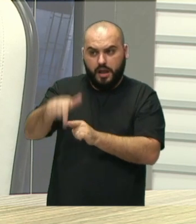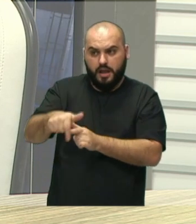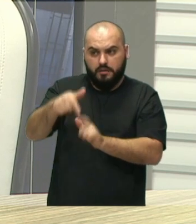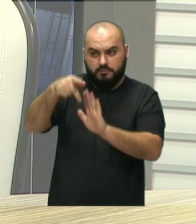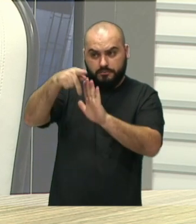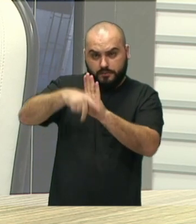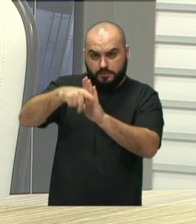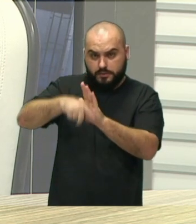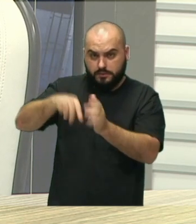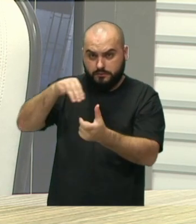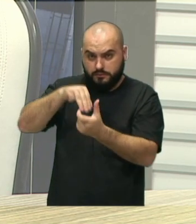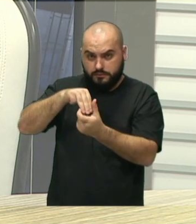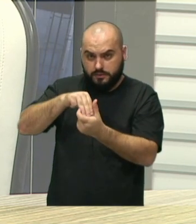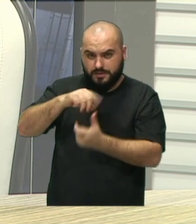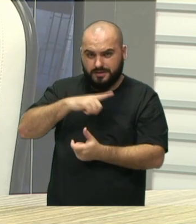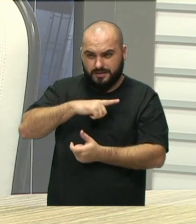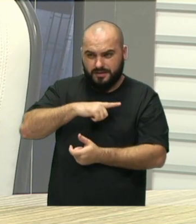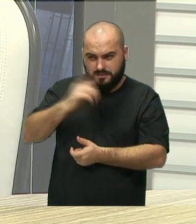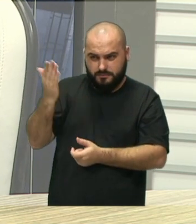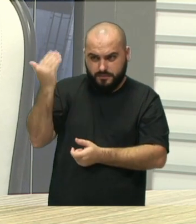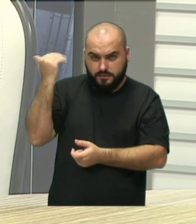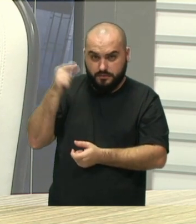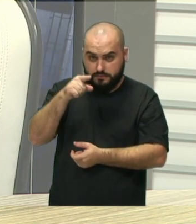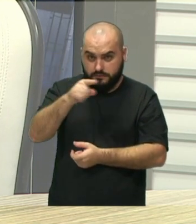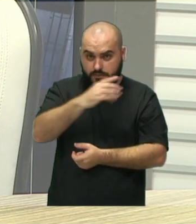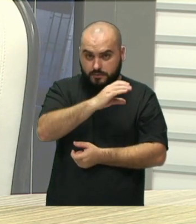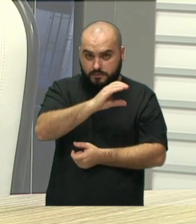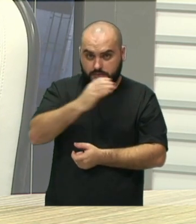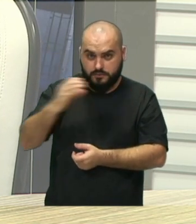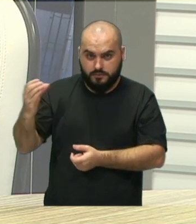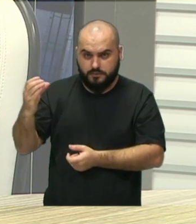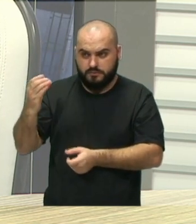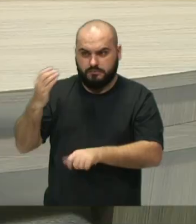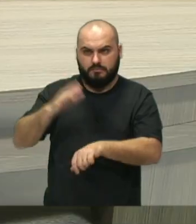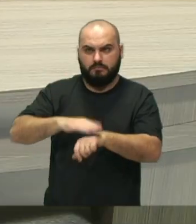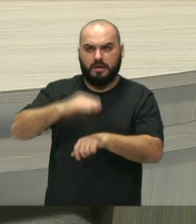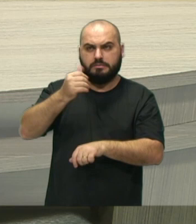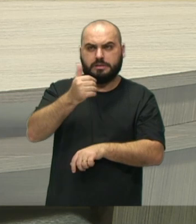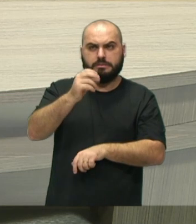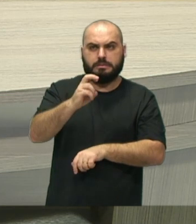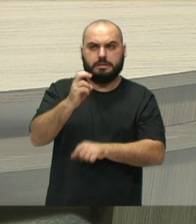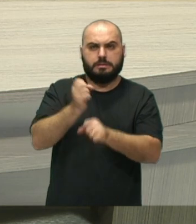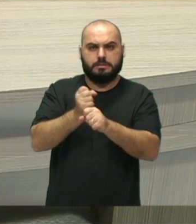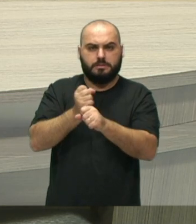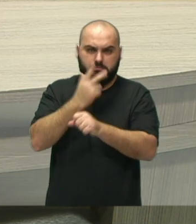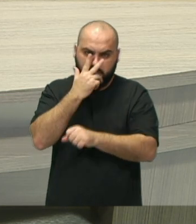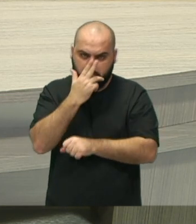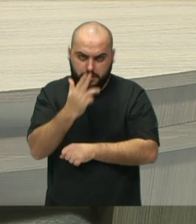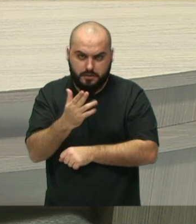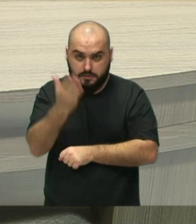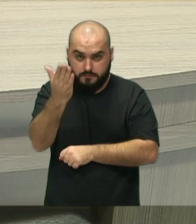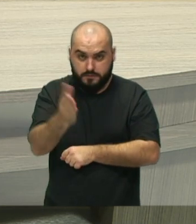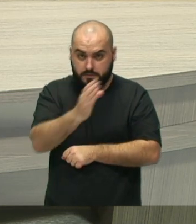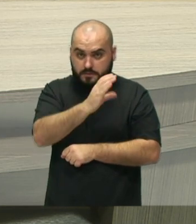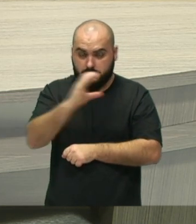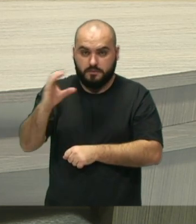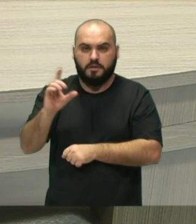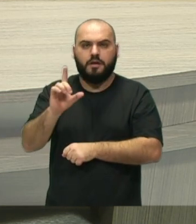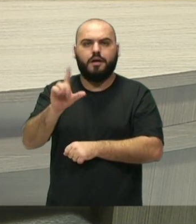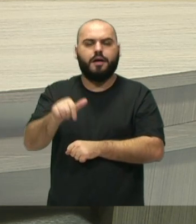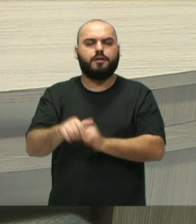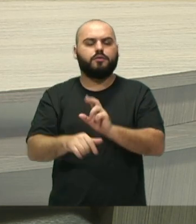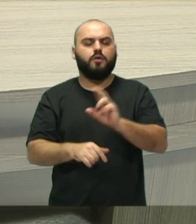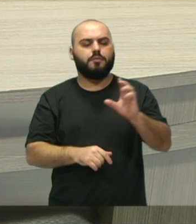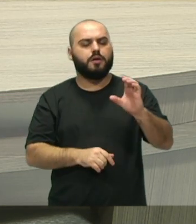Univale teve aí, no qual a senhora coordenou por mais de 15 anos, se não me engano, que era o Convivendo com